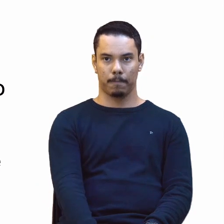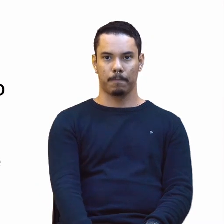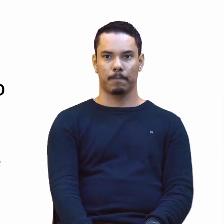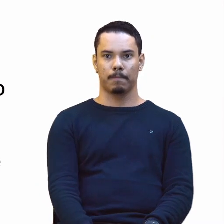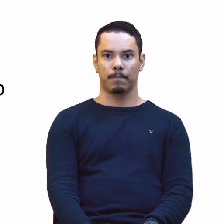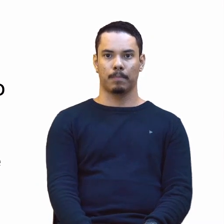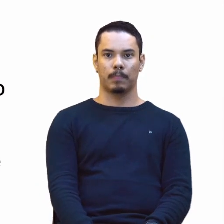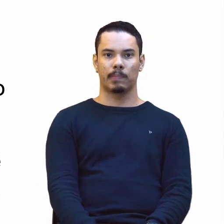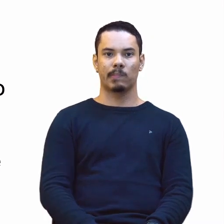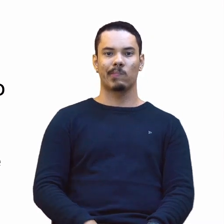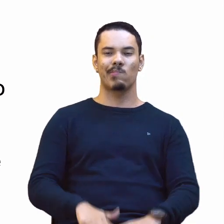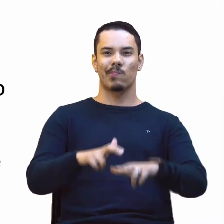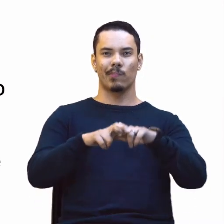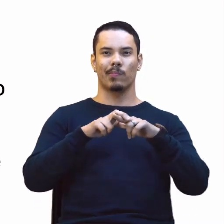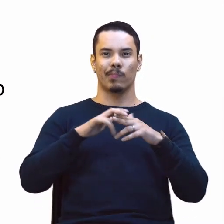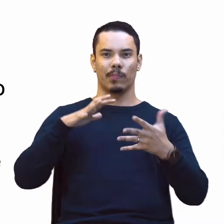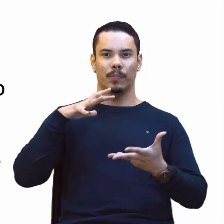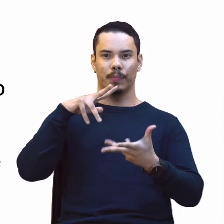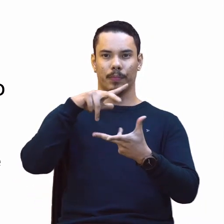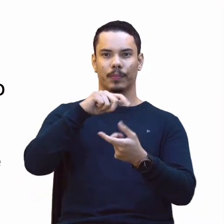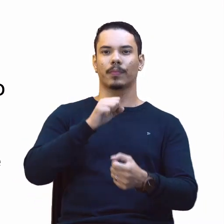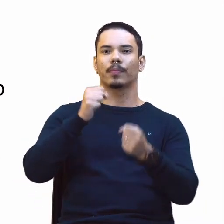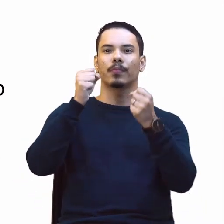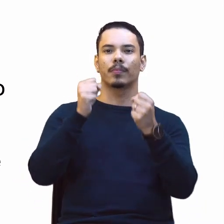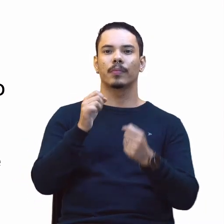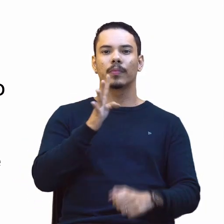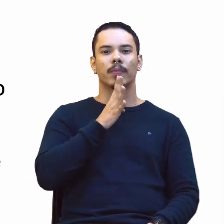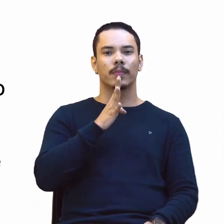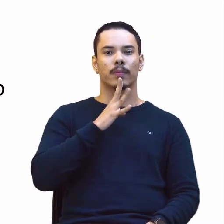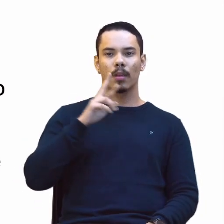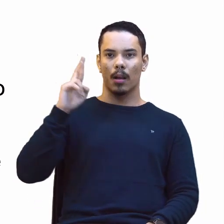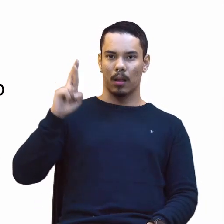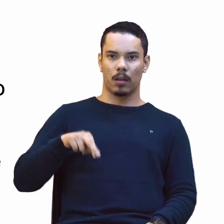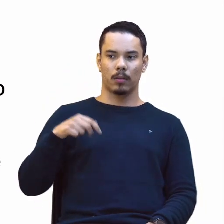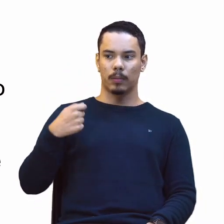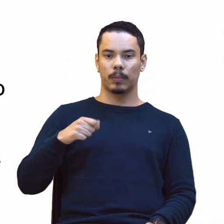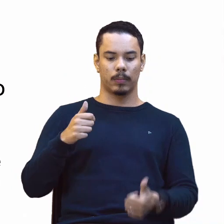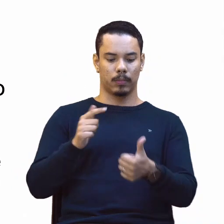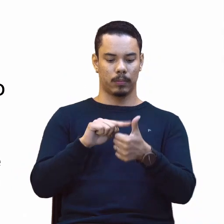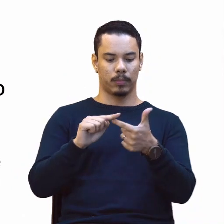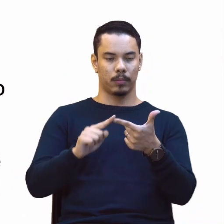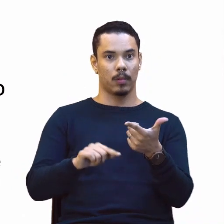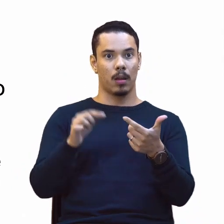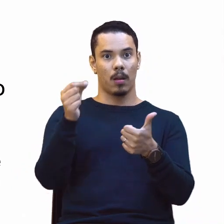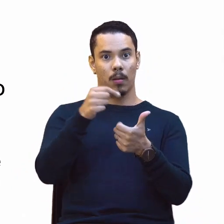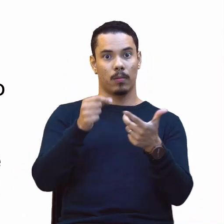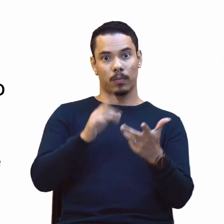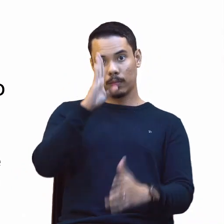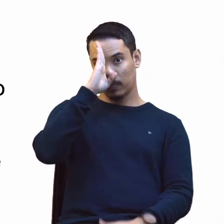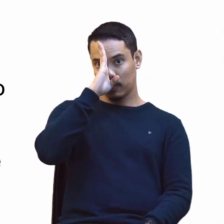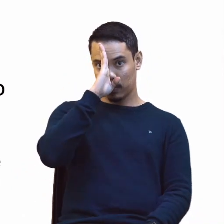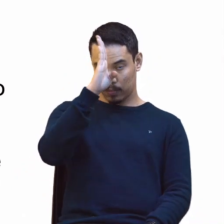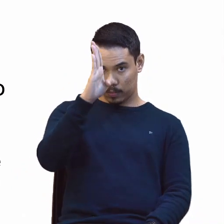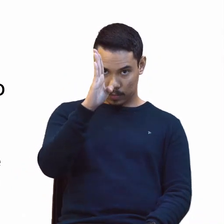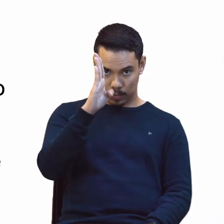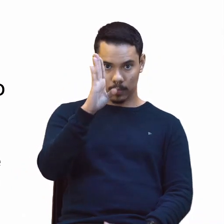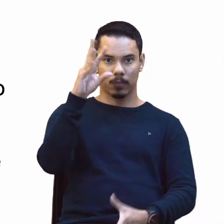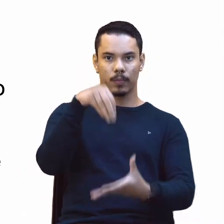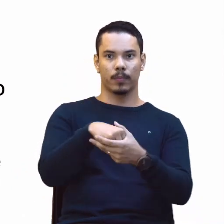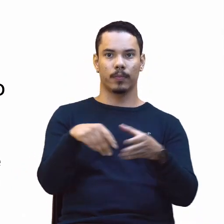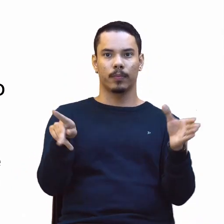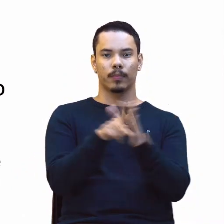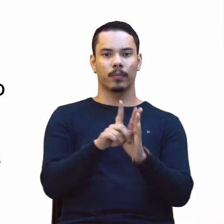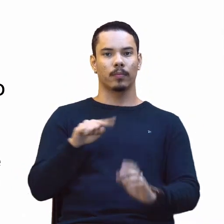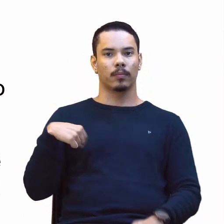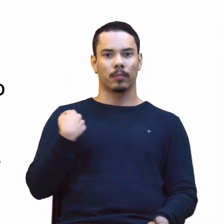Para que o mundo possa ser conhecido pela razão, é preciso que haja princípios racionalmente inteligíveis, né? Não vou dizer só